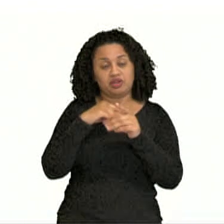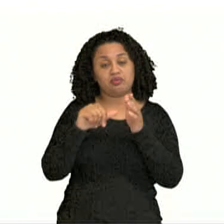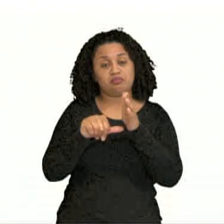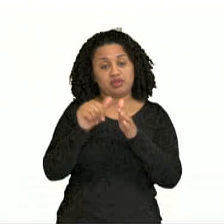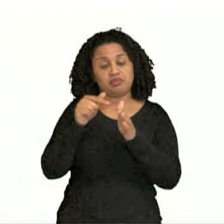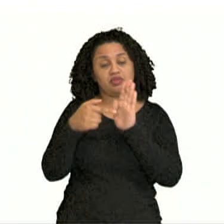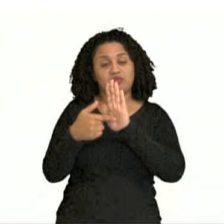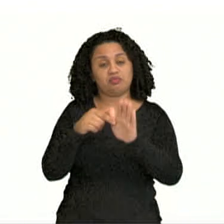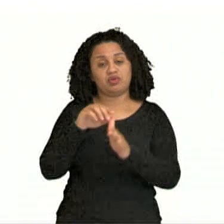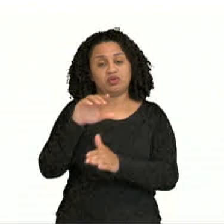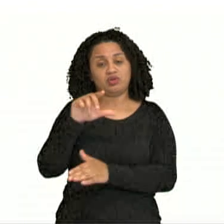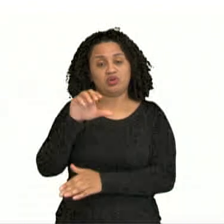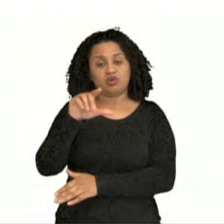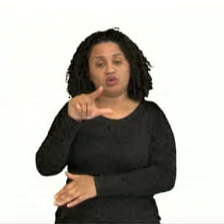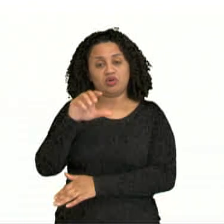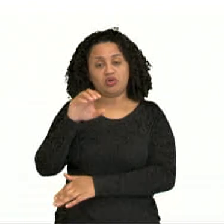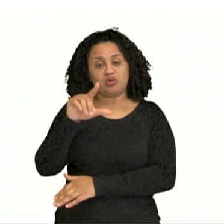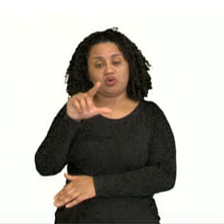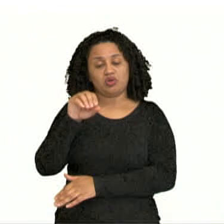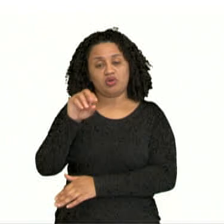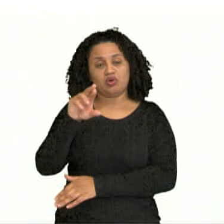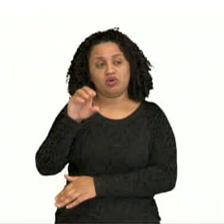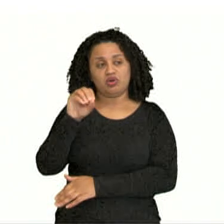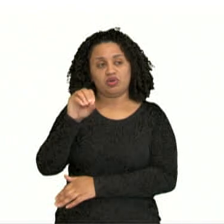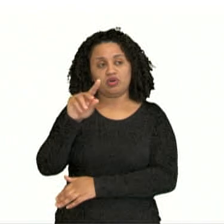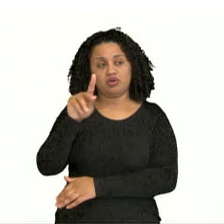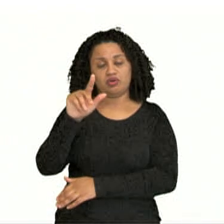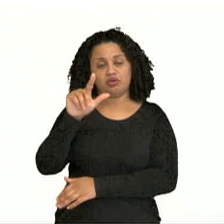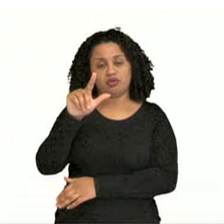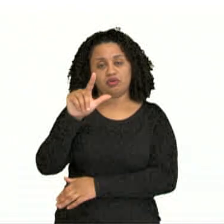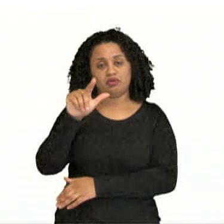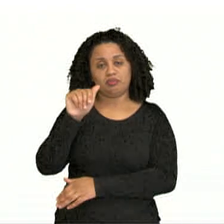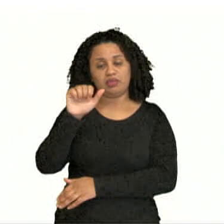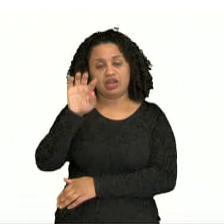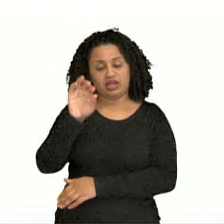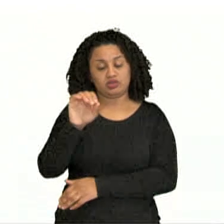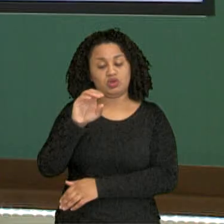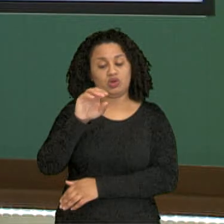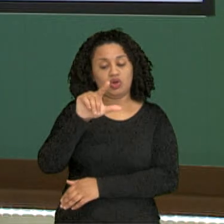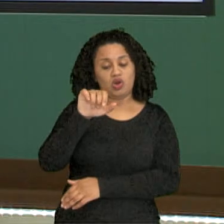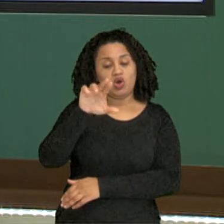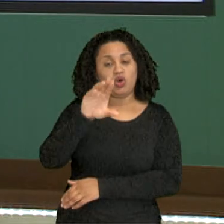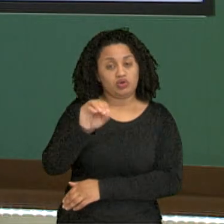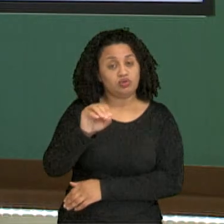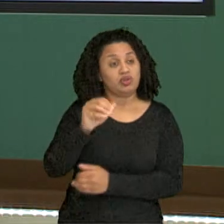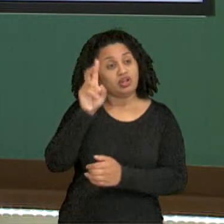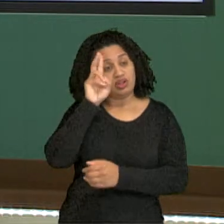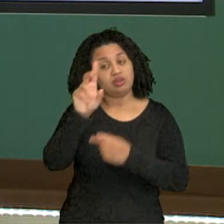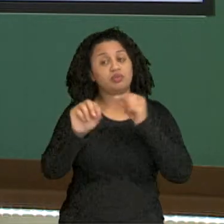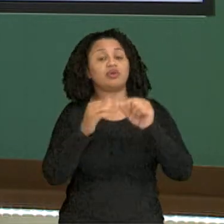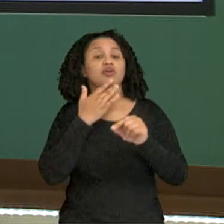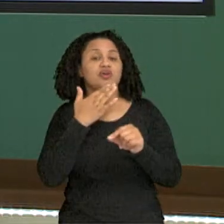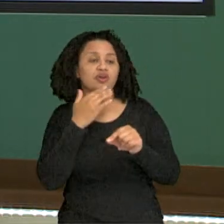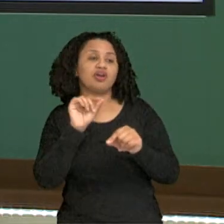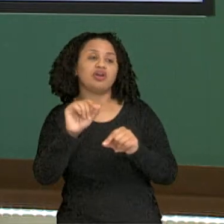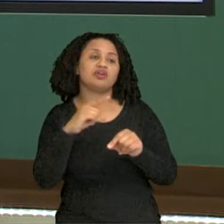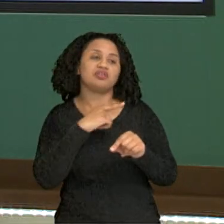apresento para vocês é o cloroplasto. Cloro, lembra a cor, não lembra? É aquele que tem o